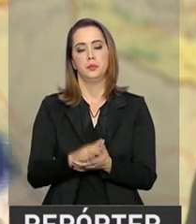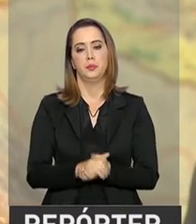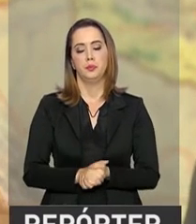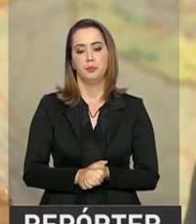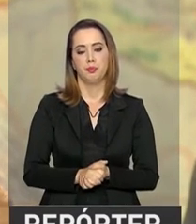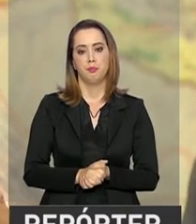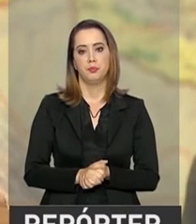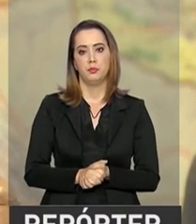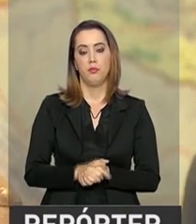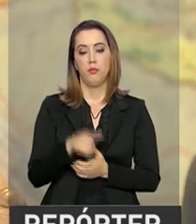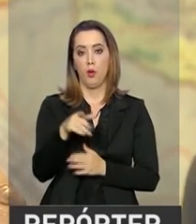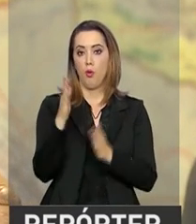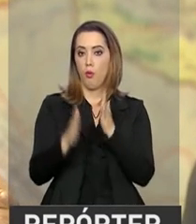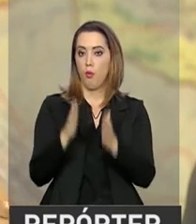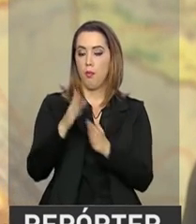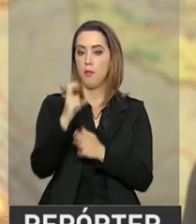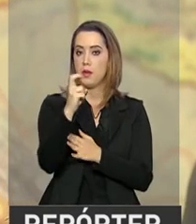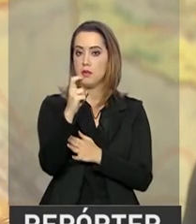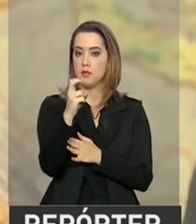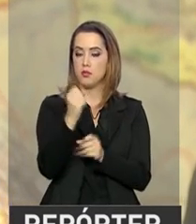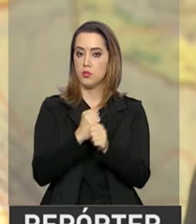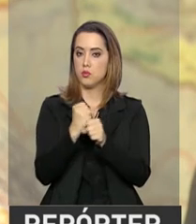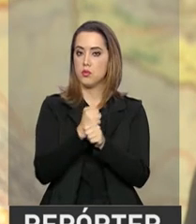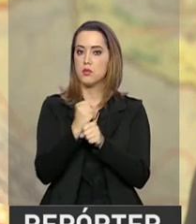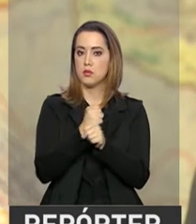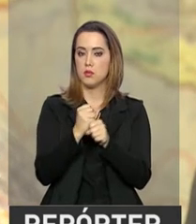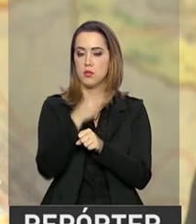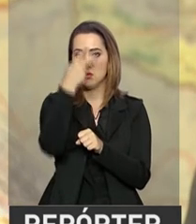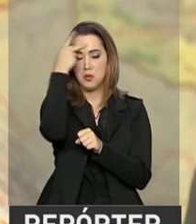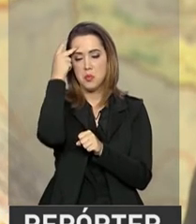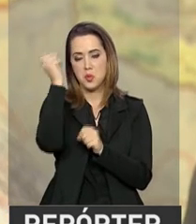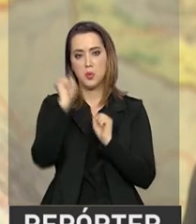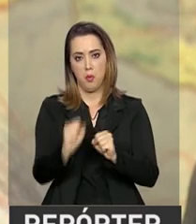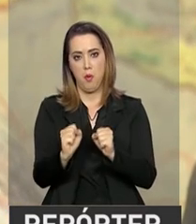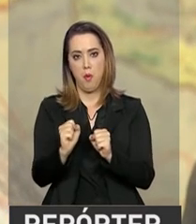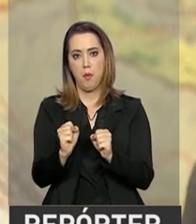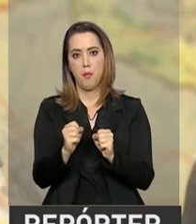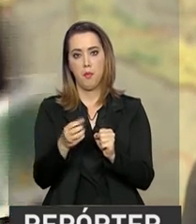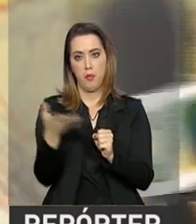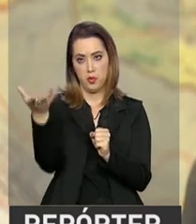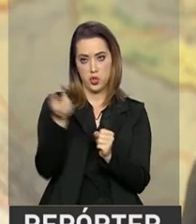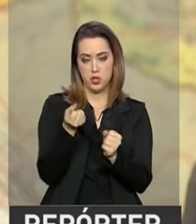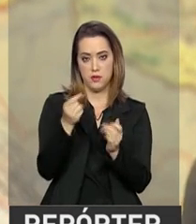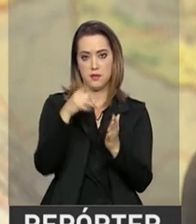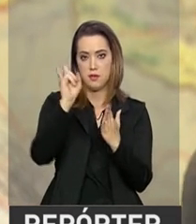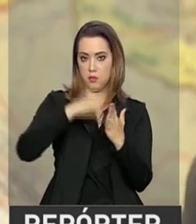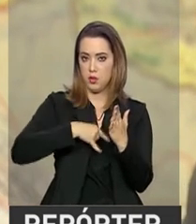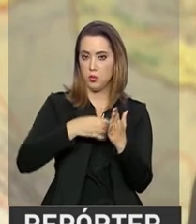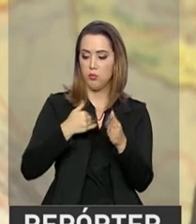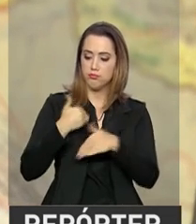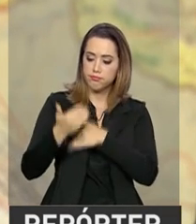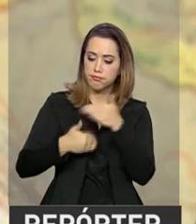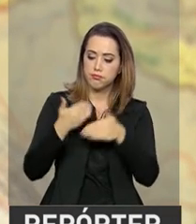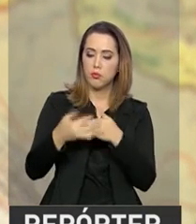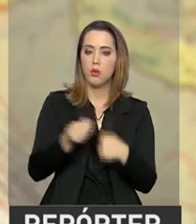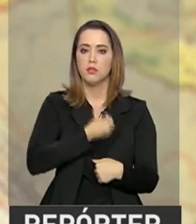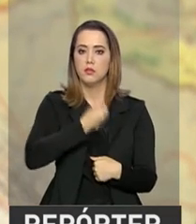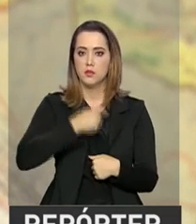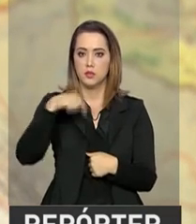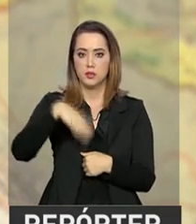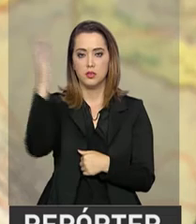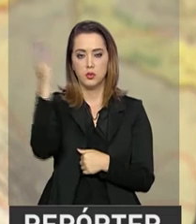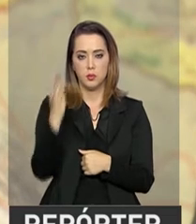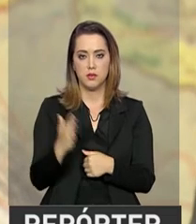e nesse prazo aí de cinco anos o Imigrante também pode regularizar a situação e permanecer aqui exato nesse